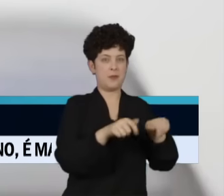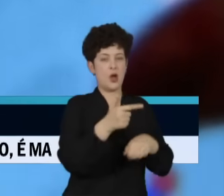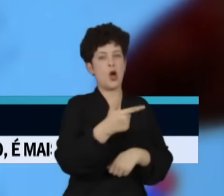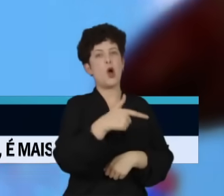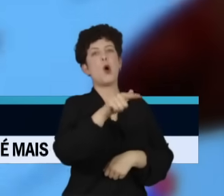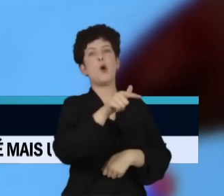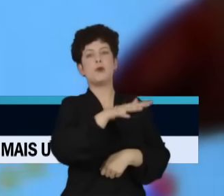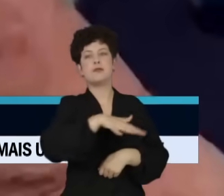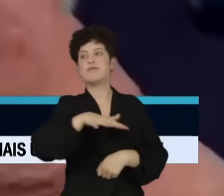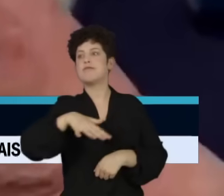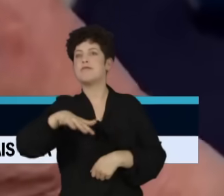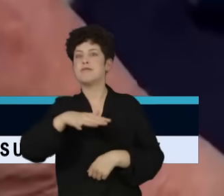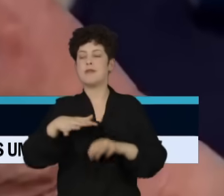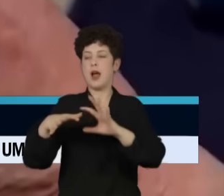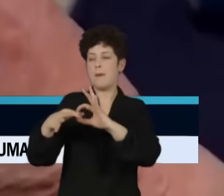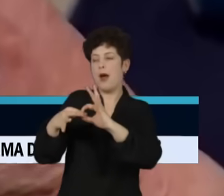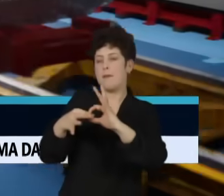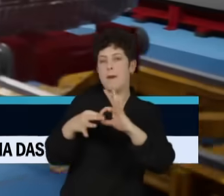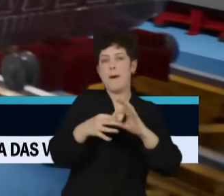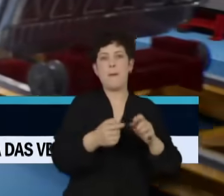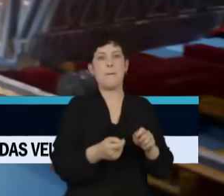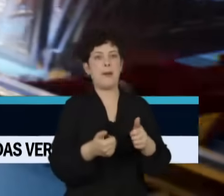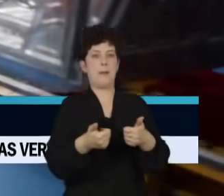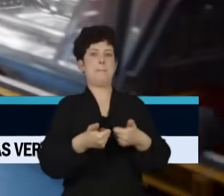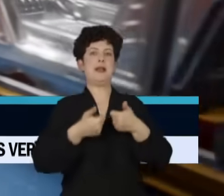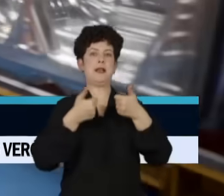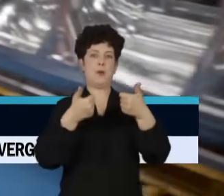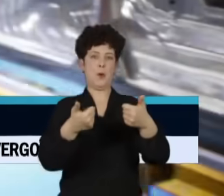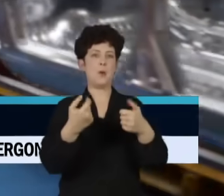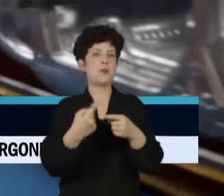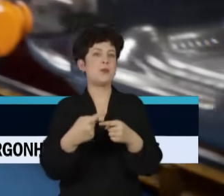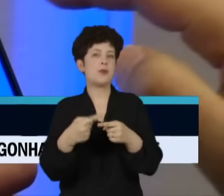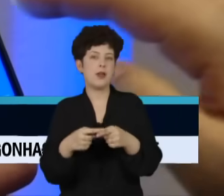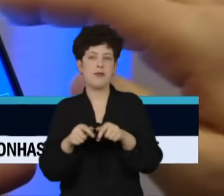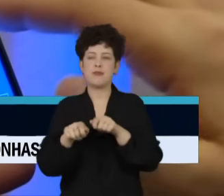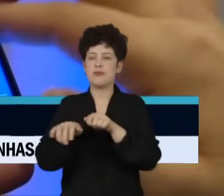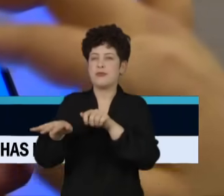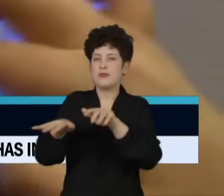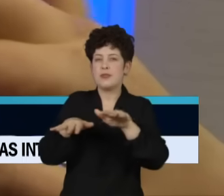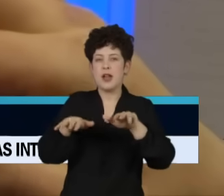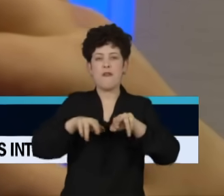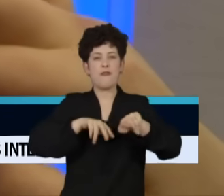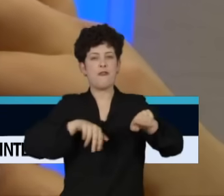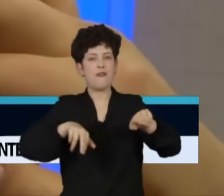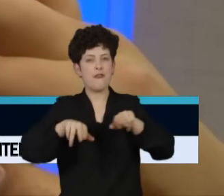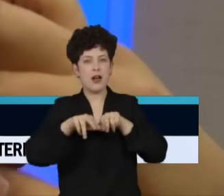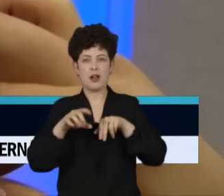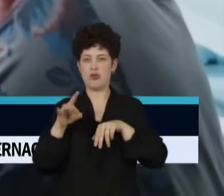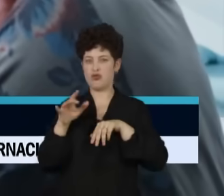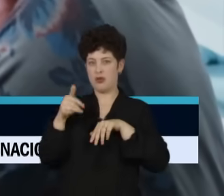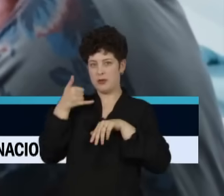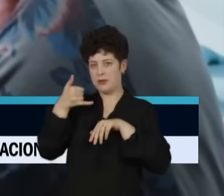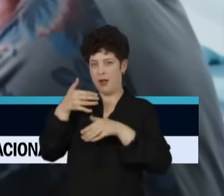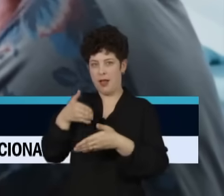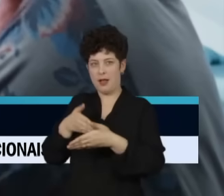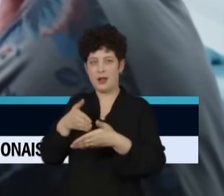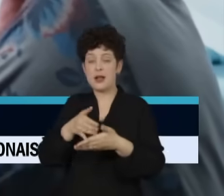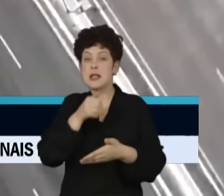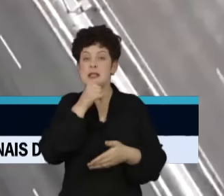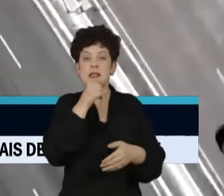setores produtivos, o benefício vai ser maior, porque a gente tá falando de diversas aplicações que vão além do celular, por exemplo, de